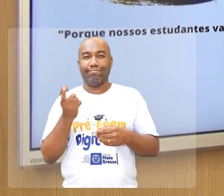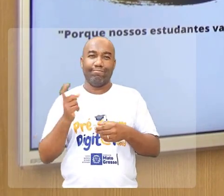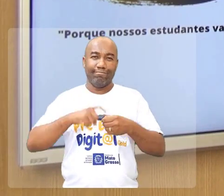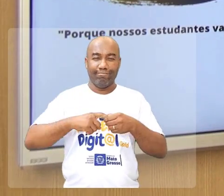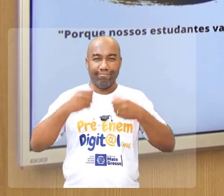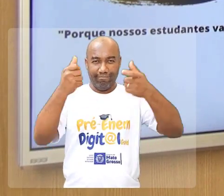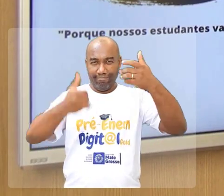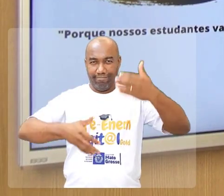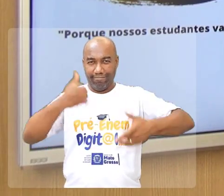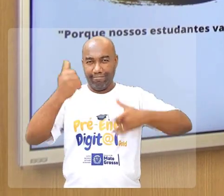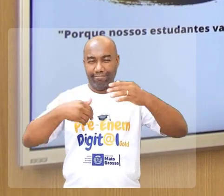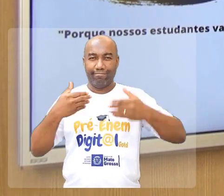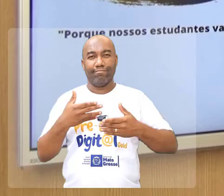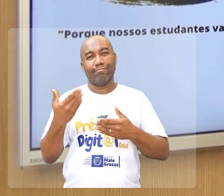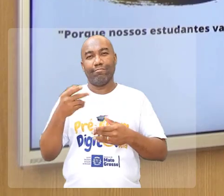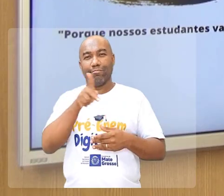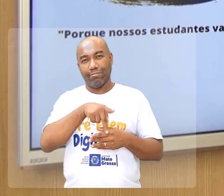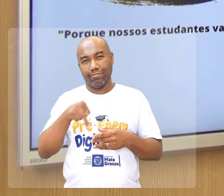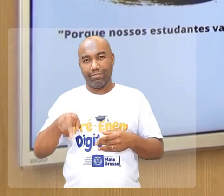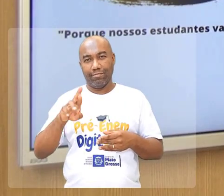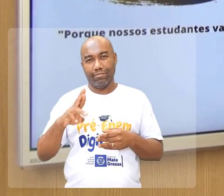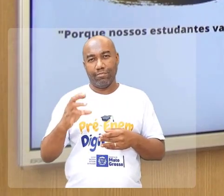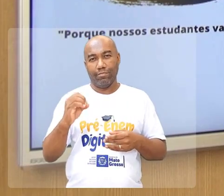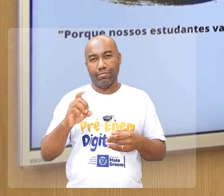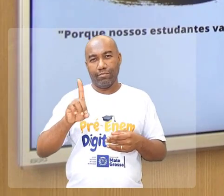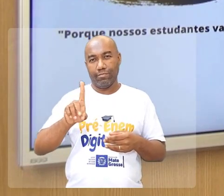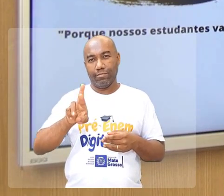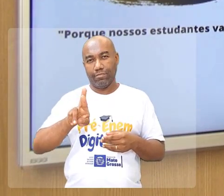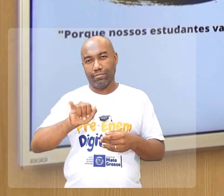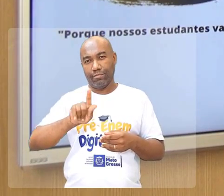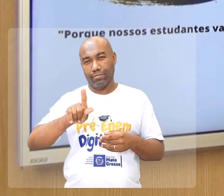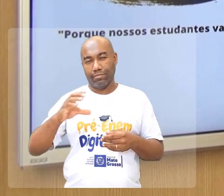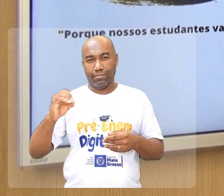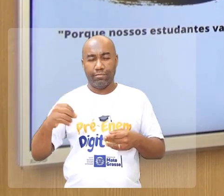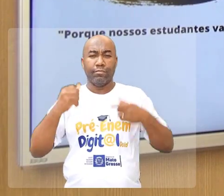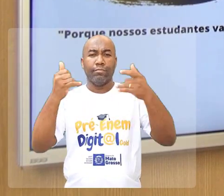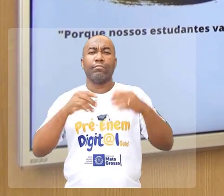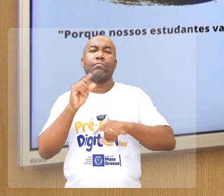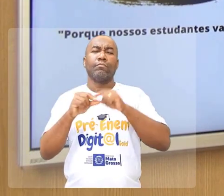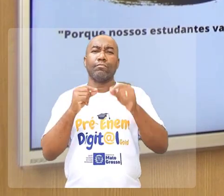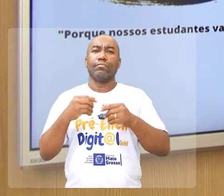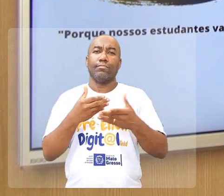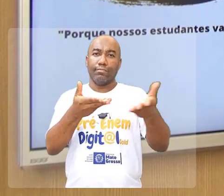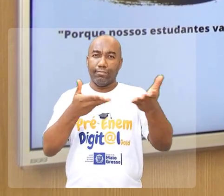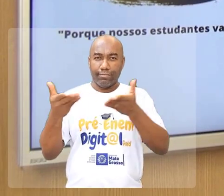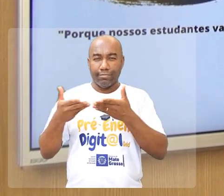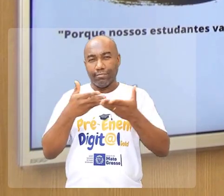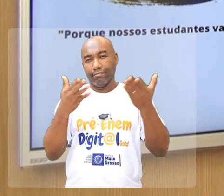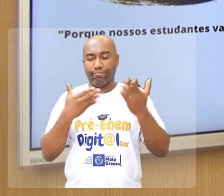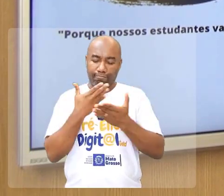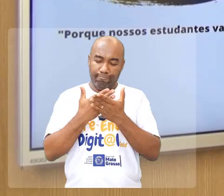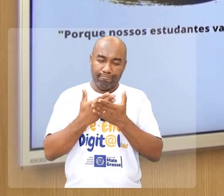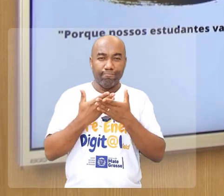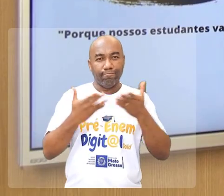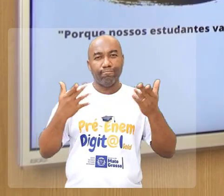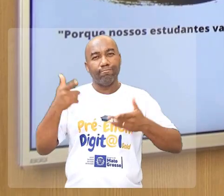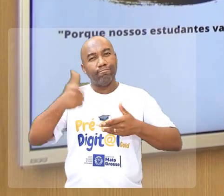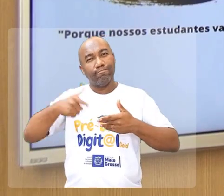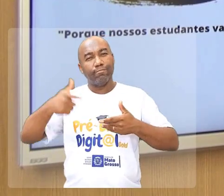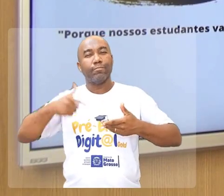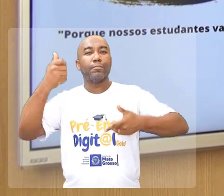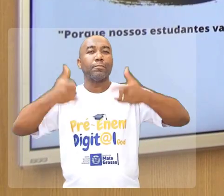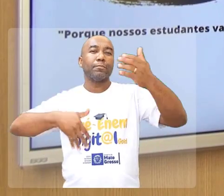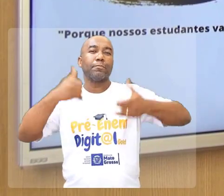vocês. Eu sou o professor Rodrigo, de Biologia, e convido a todos para que, nessa aula, nós possamos fazer uma